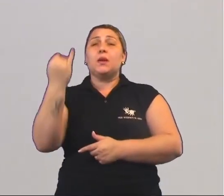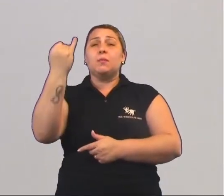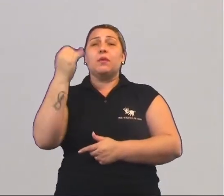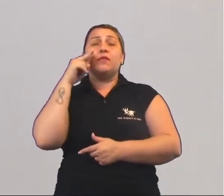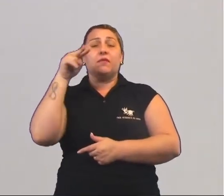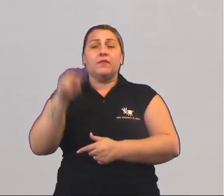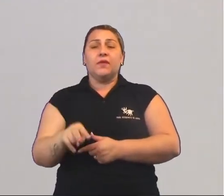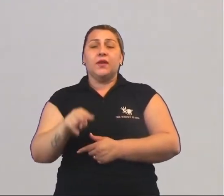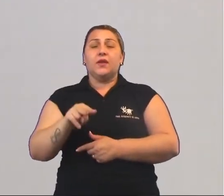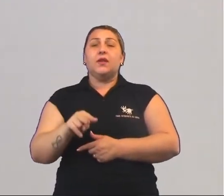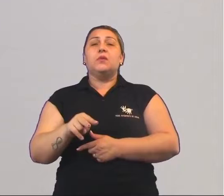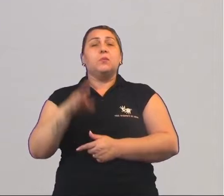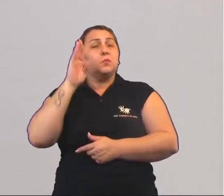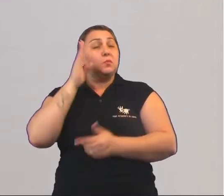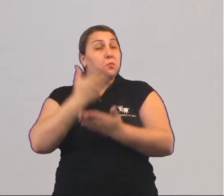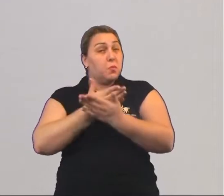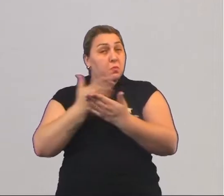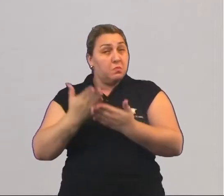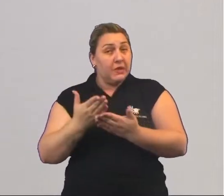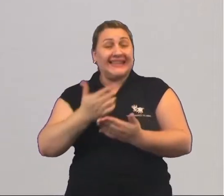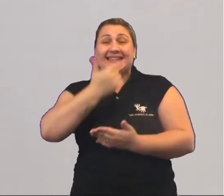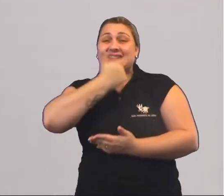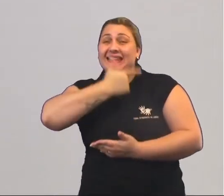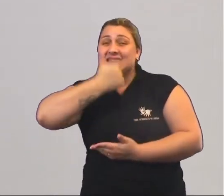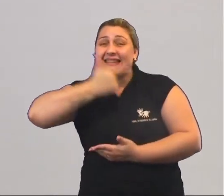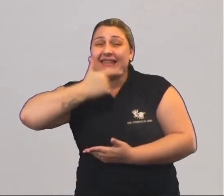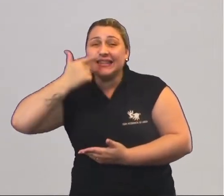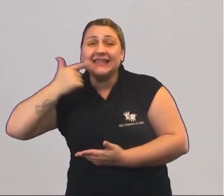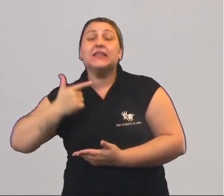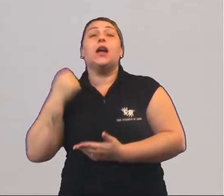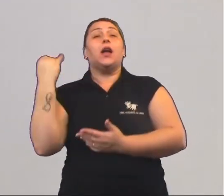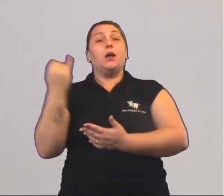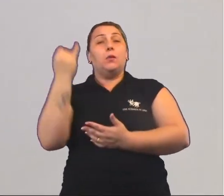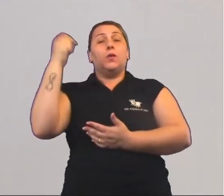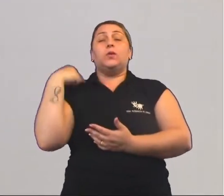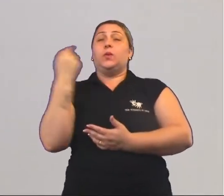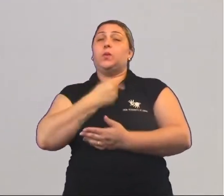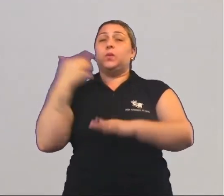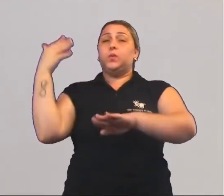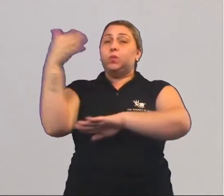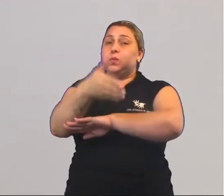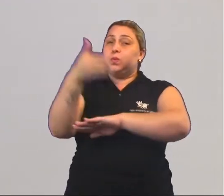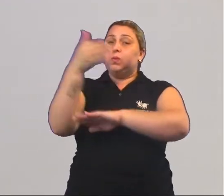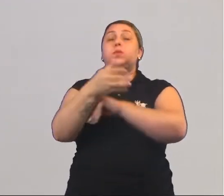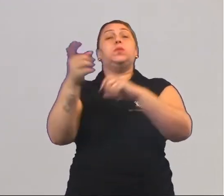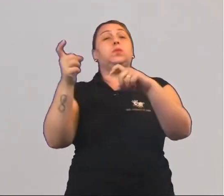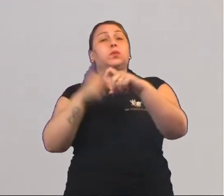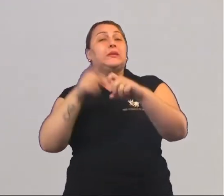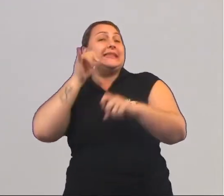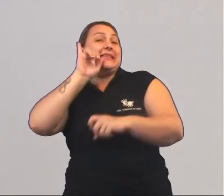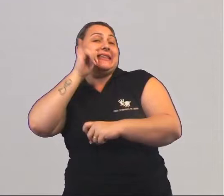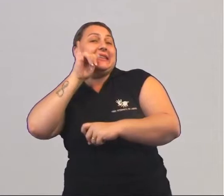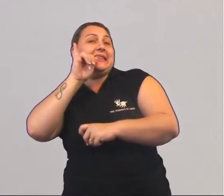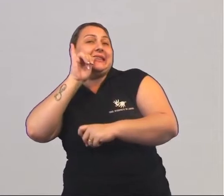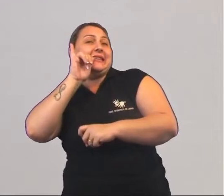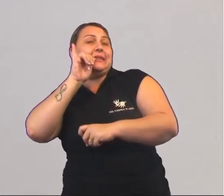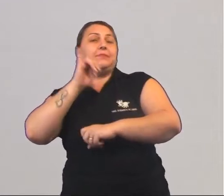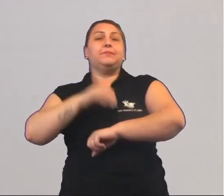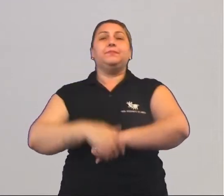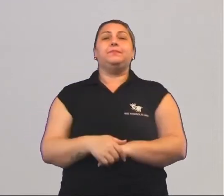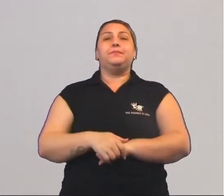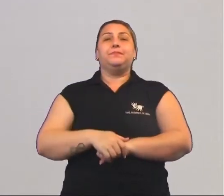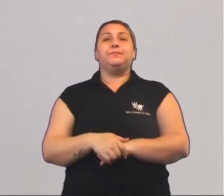Nós vimos lá no princípio sobre higiene bucal que é importante nós estarmos indo, né, regularmente